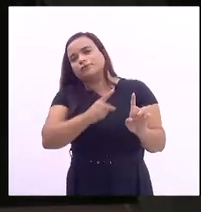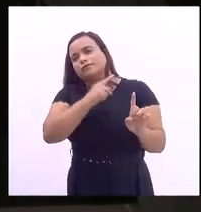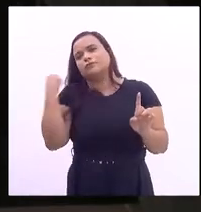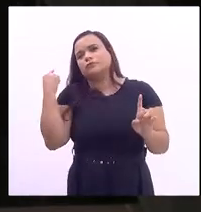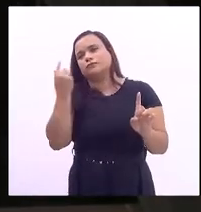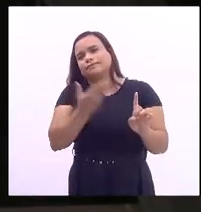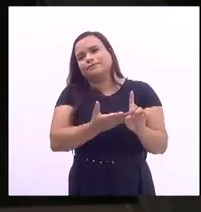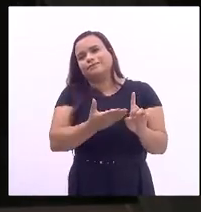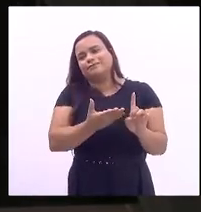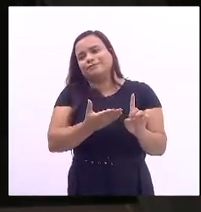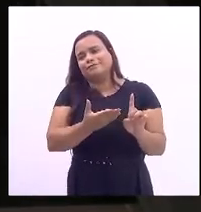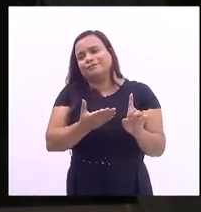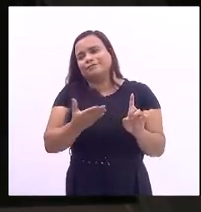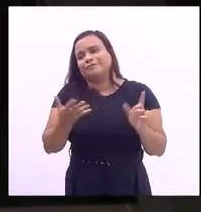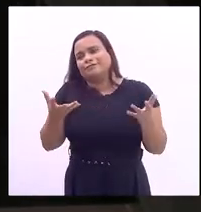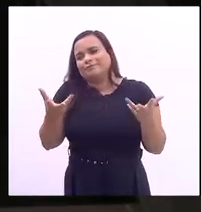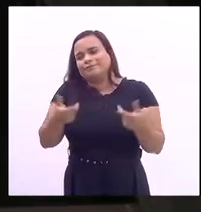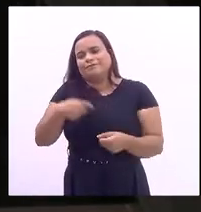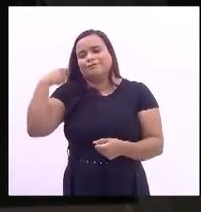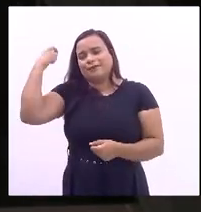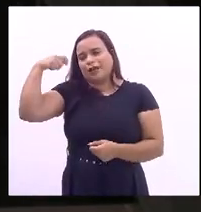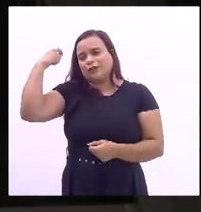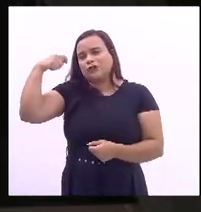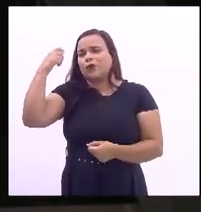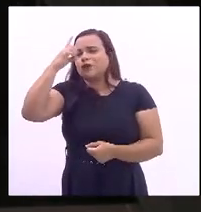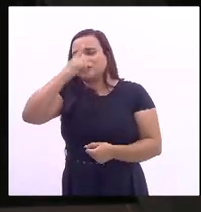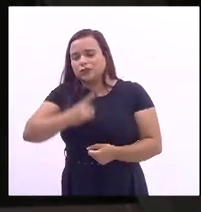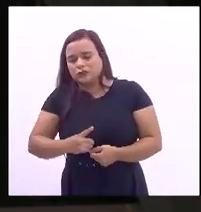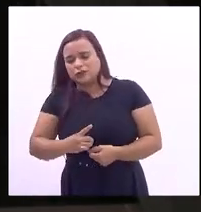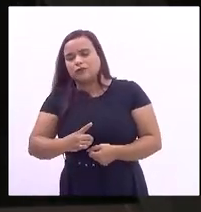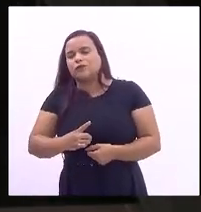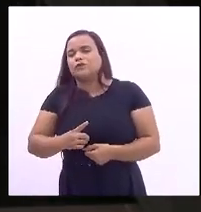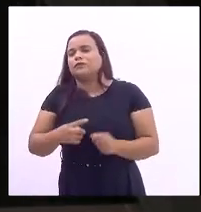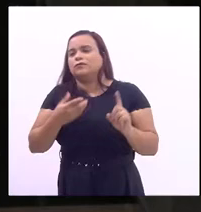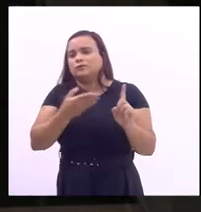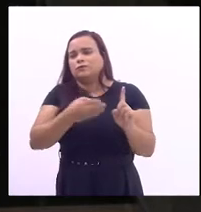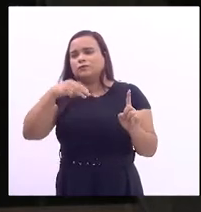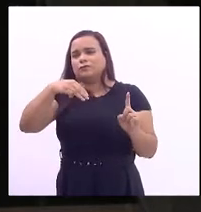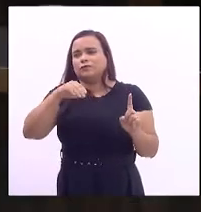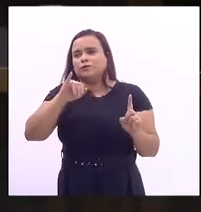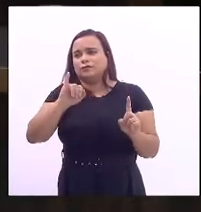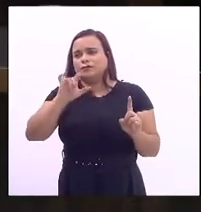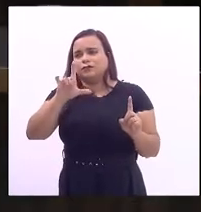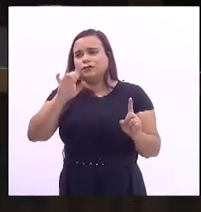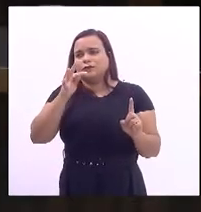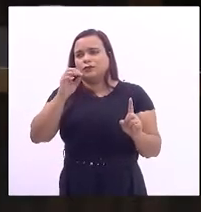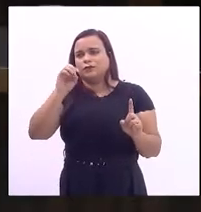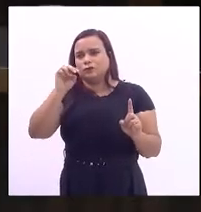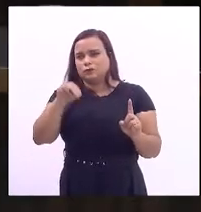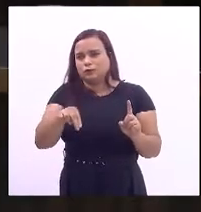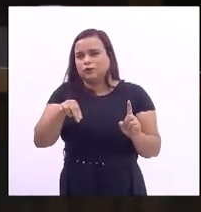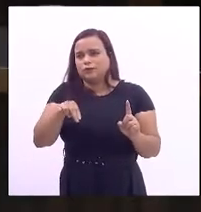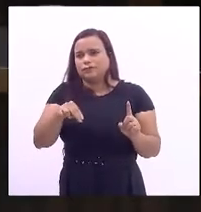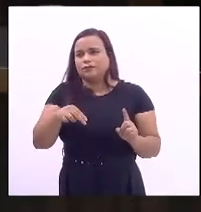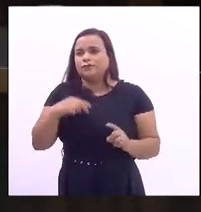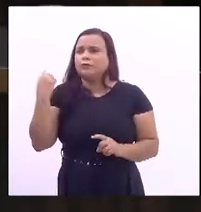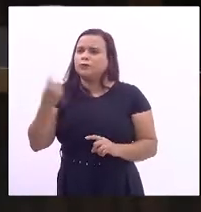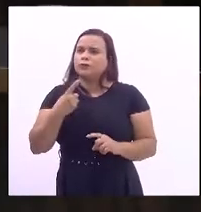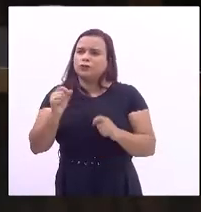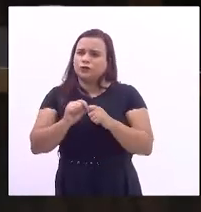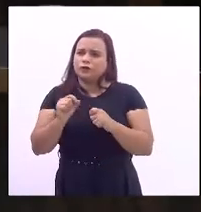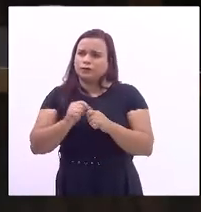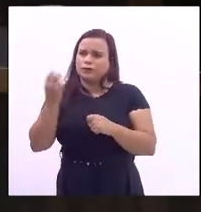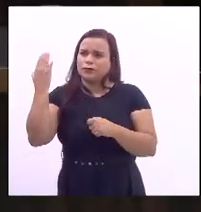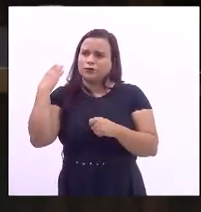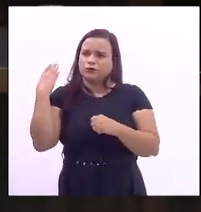falecimento do grande autor do grande diretor Milton eu quero a exemplo do que fizemos agora para o